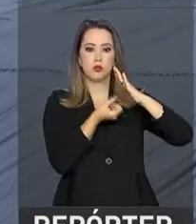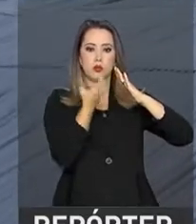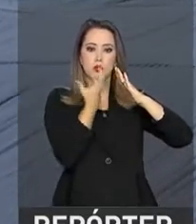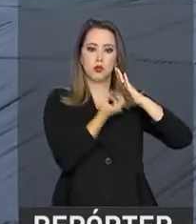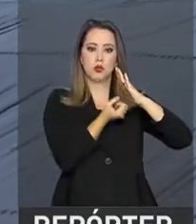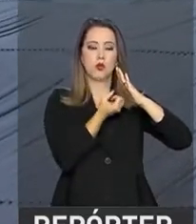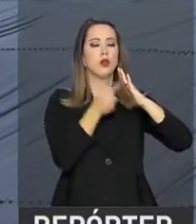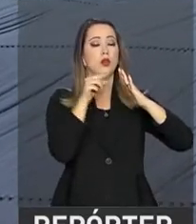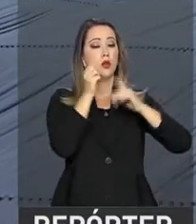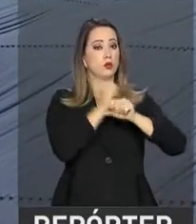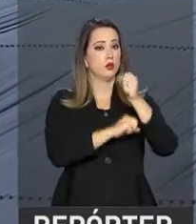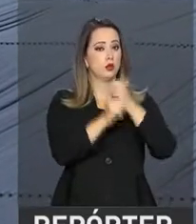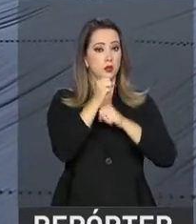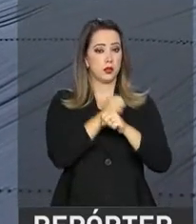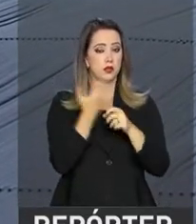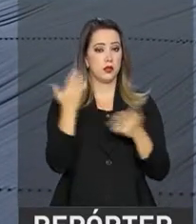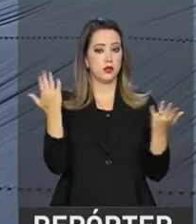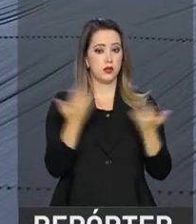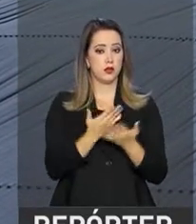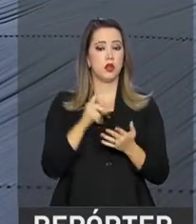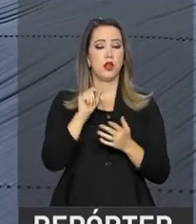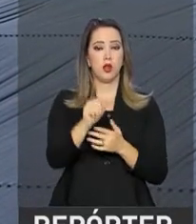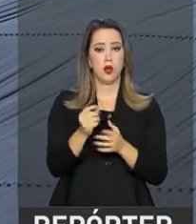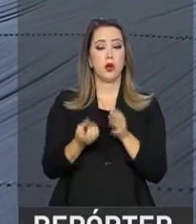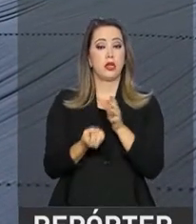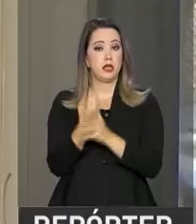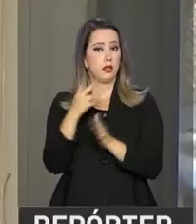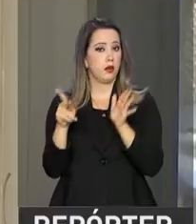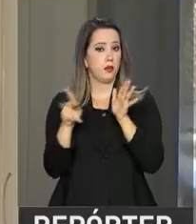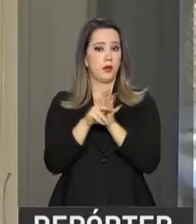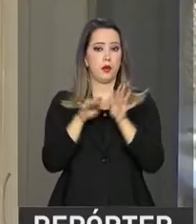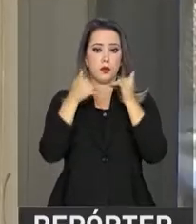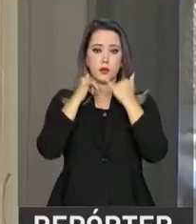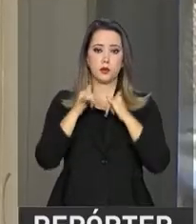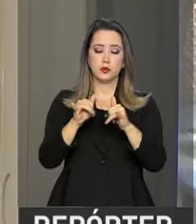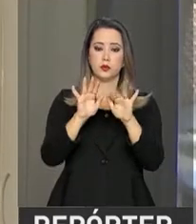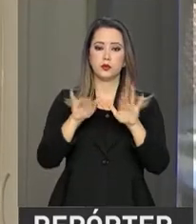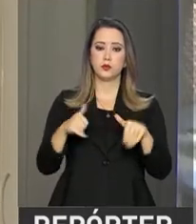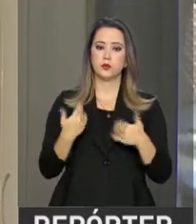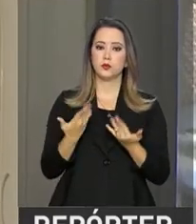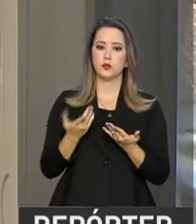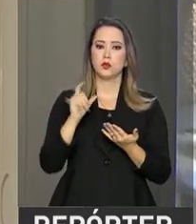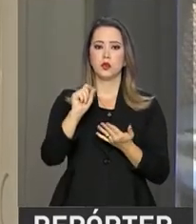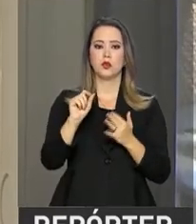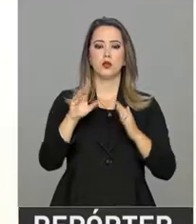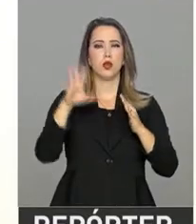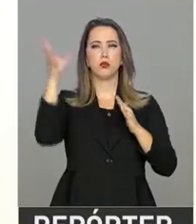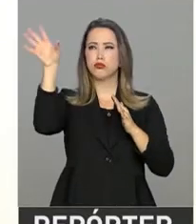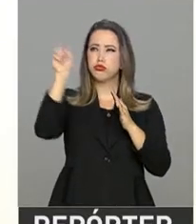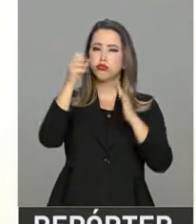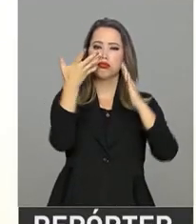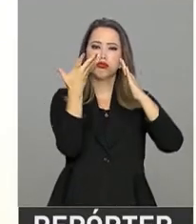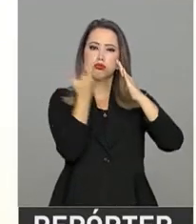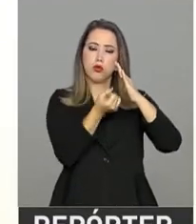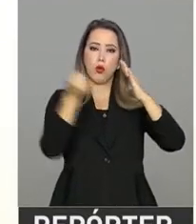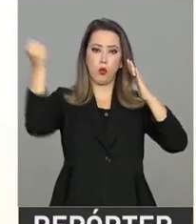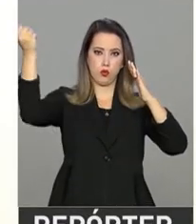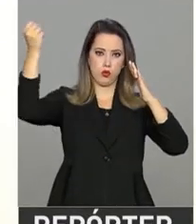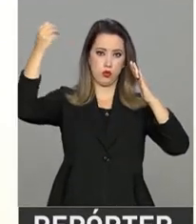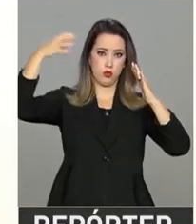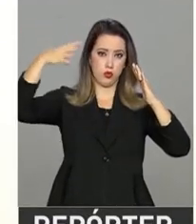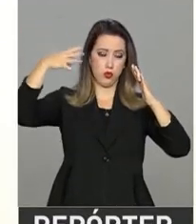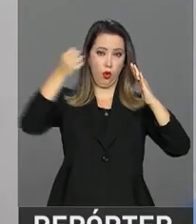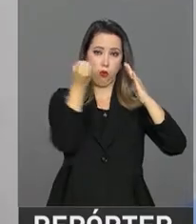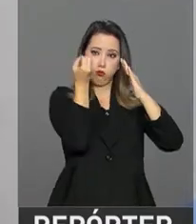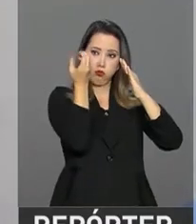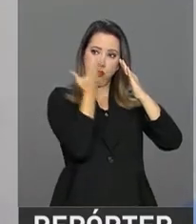meio do ano passado e agora é um micro gerador de energia desde então consome o que capta do sol a conta de luz abaixou